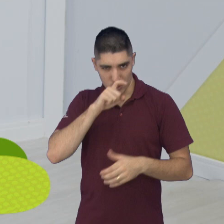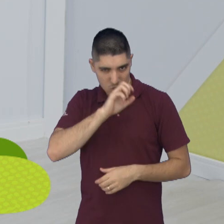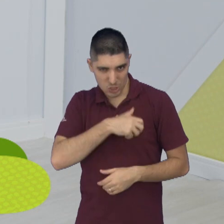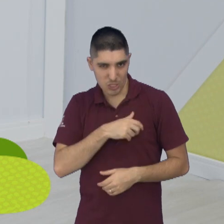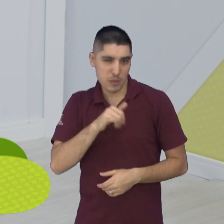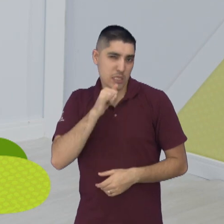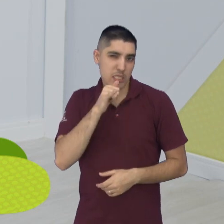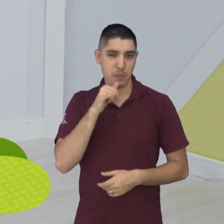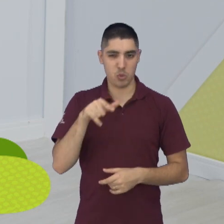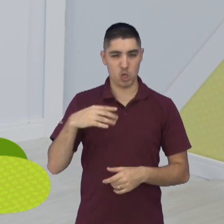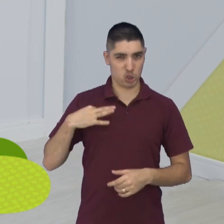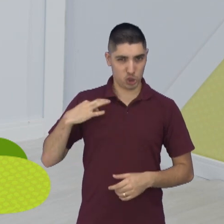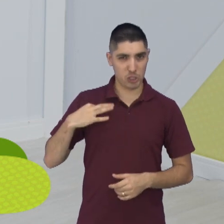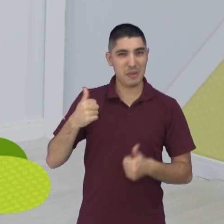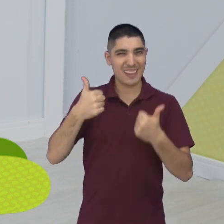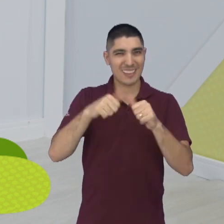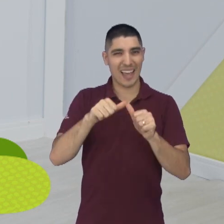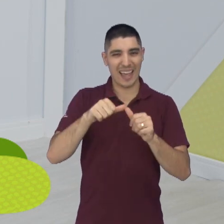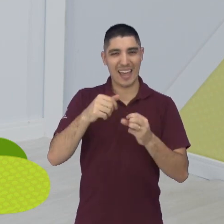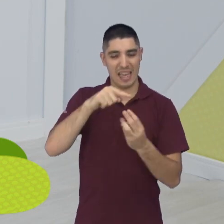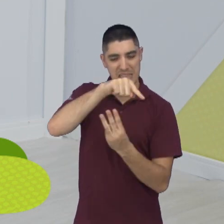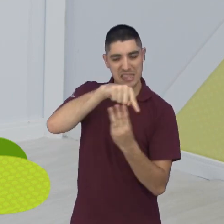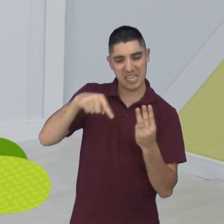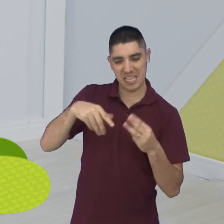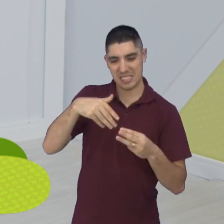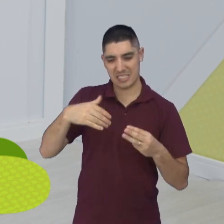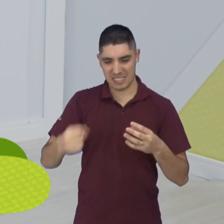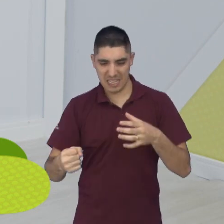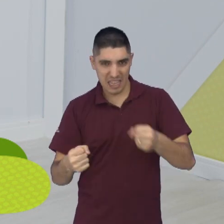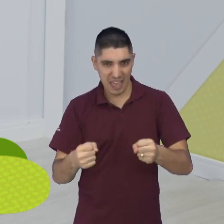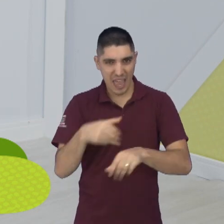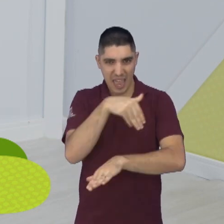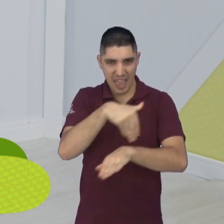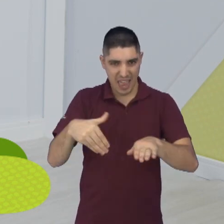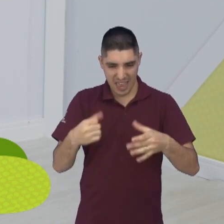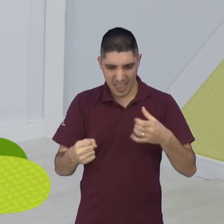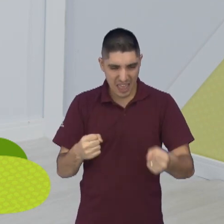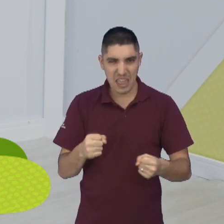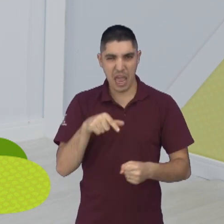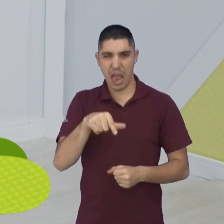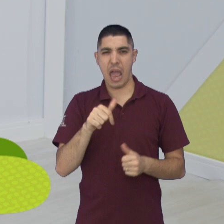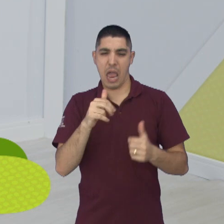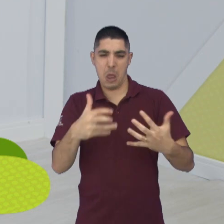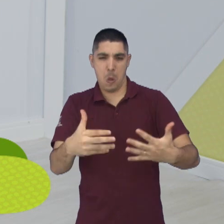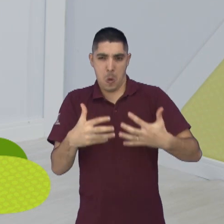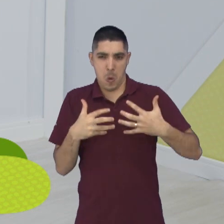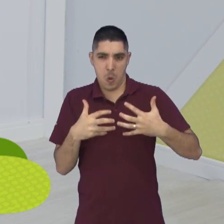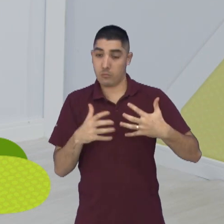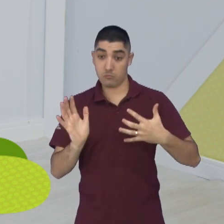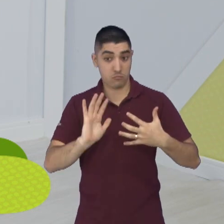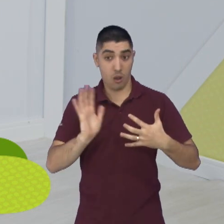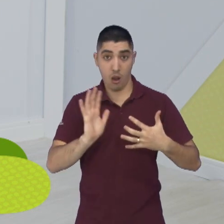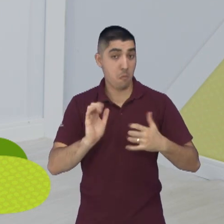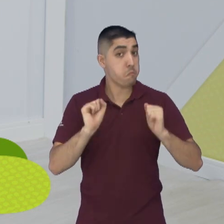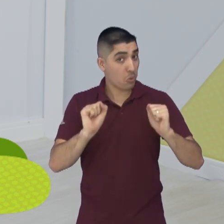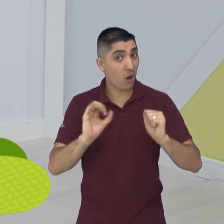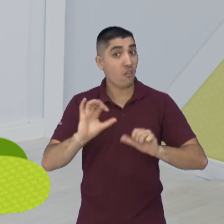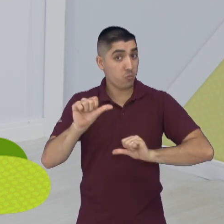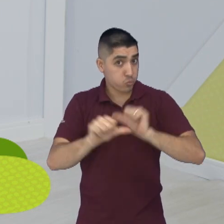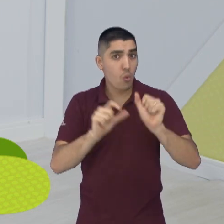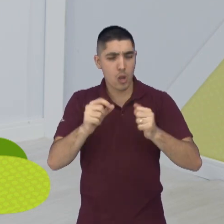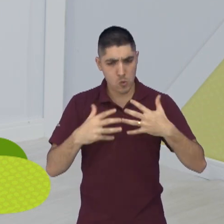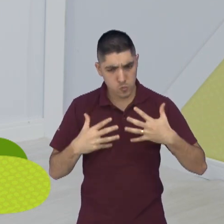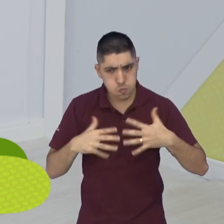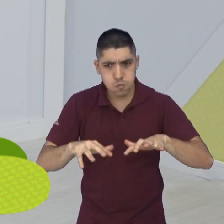né? Às vezes é um time até mais ofensivo do que um esquema com 4-4-2, porque dependendo da formação, se você olhar por características de